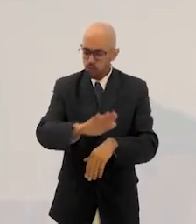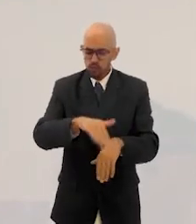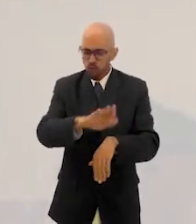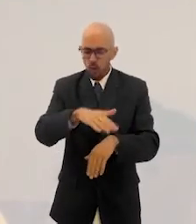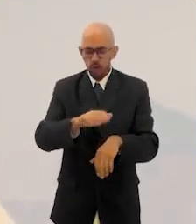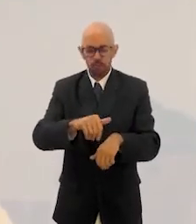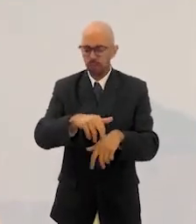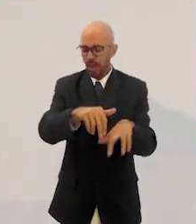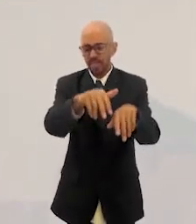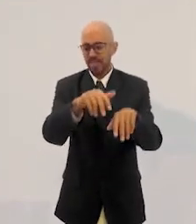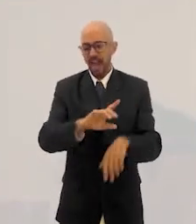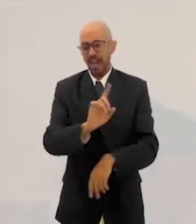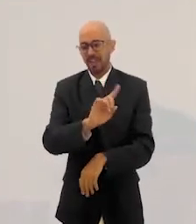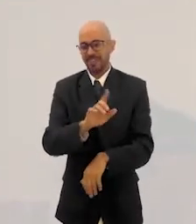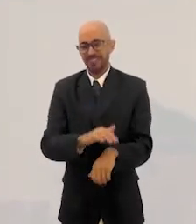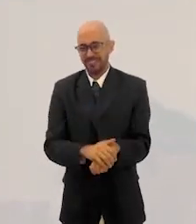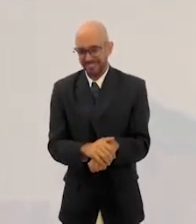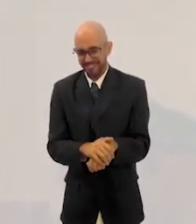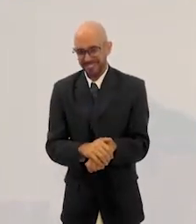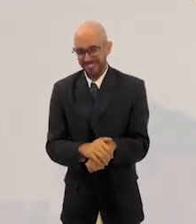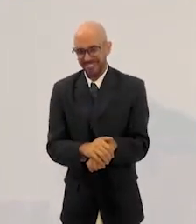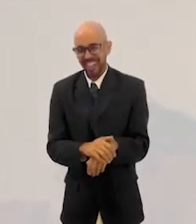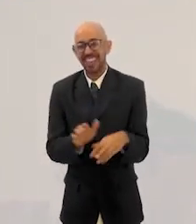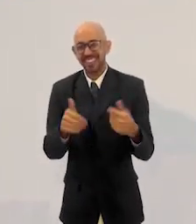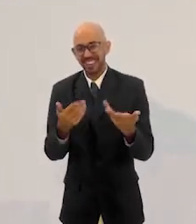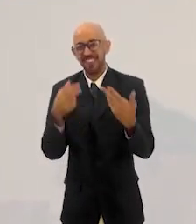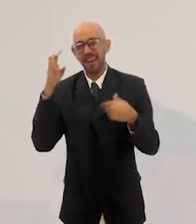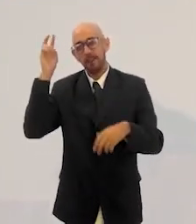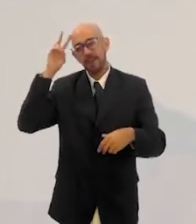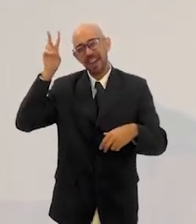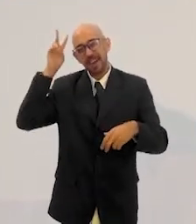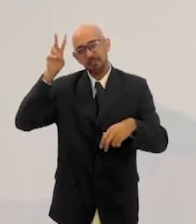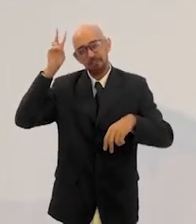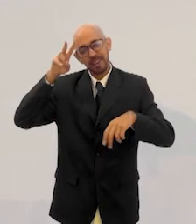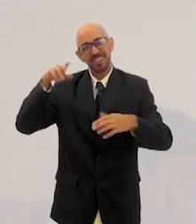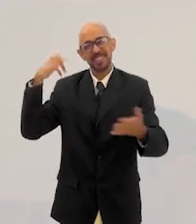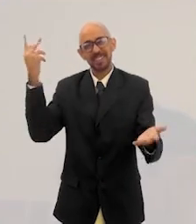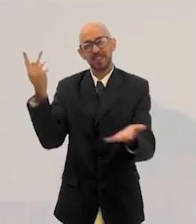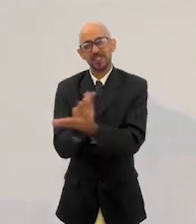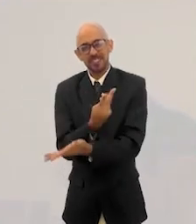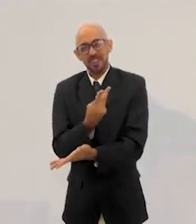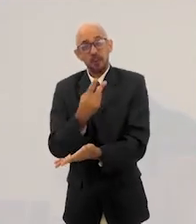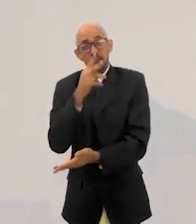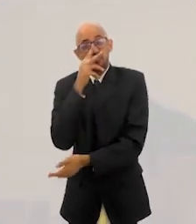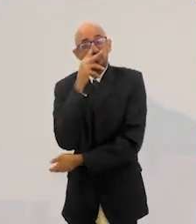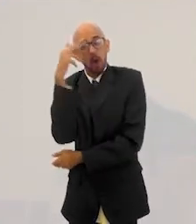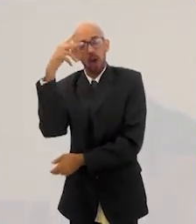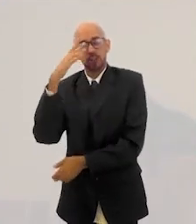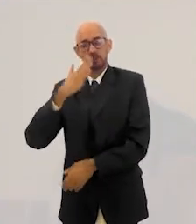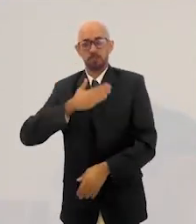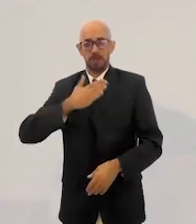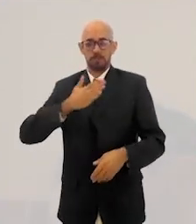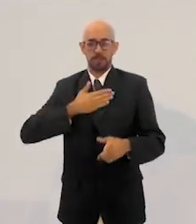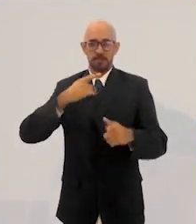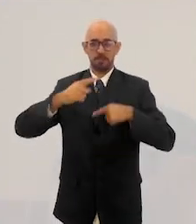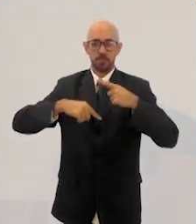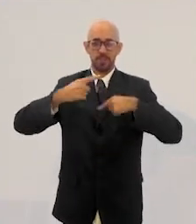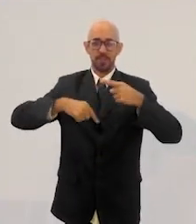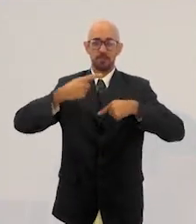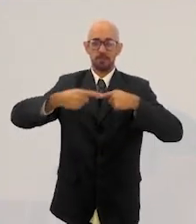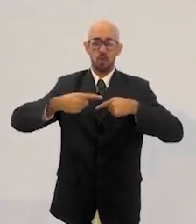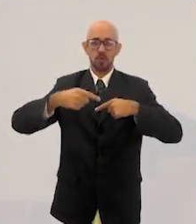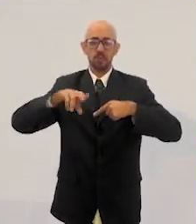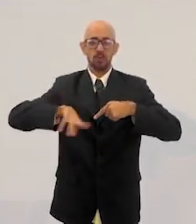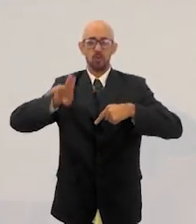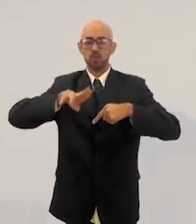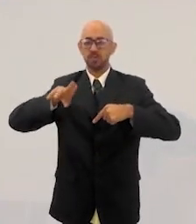andando. Assim, isso foi uma memória que não é, ficou muito forte em mim, porque eu fui depois usando